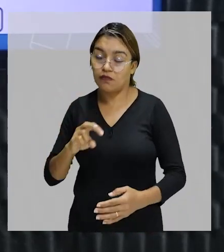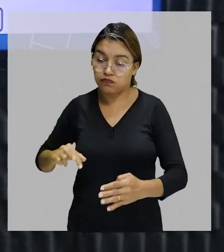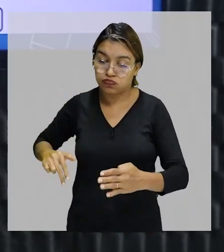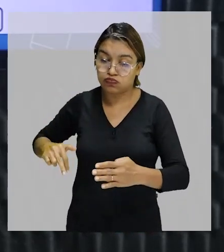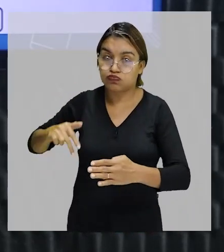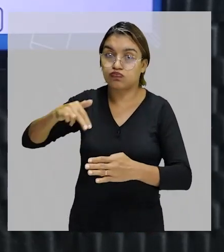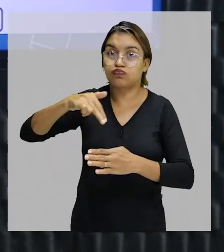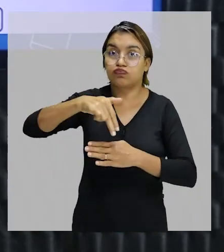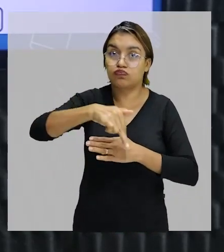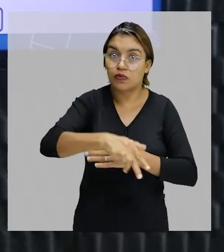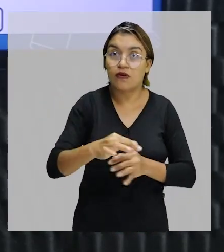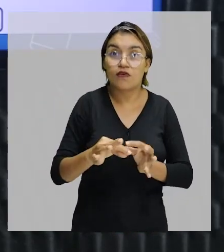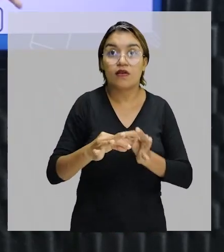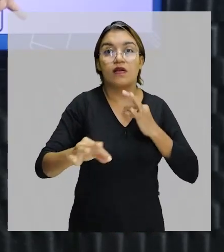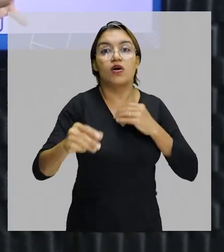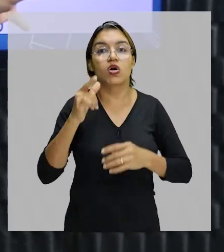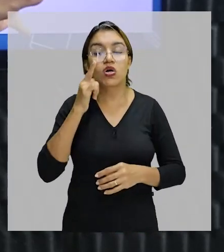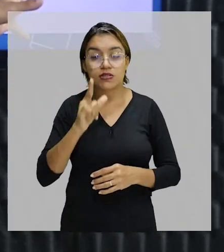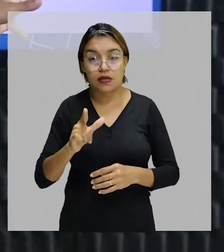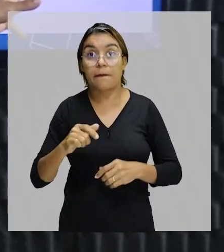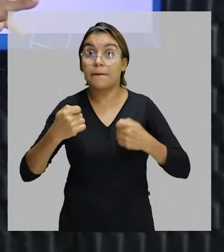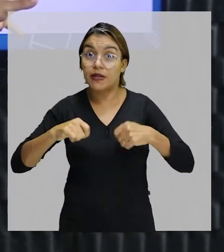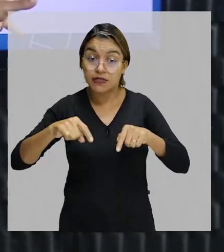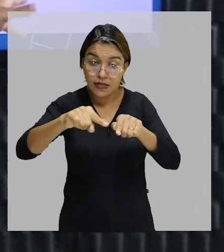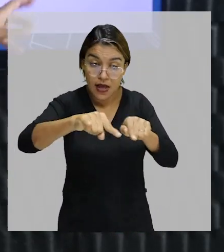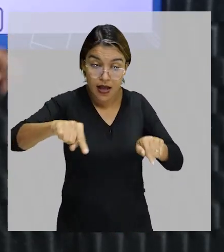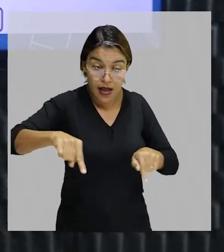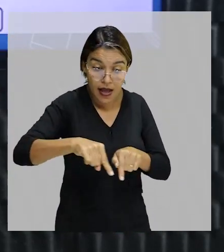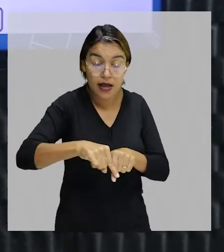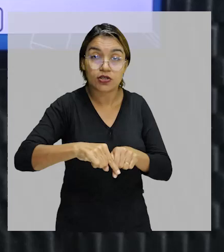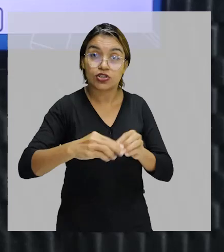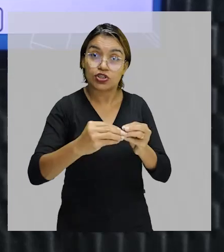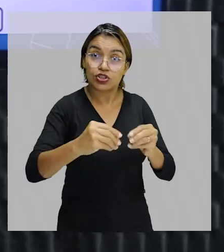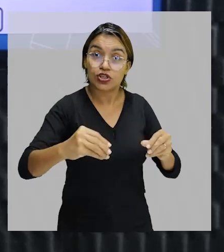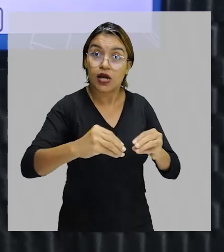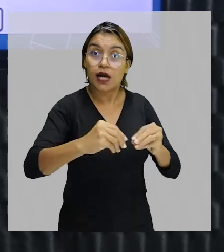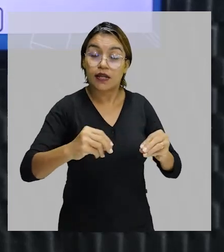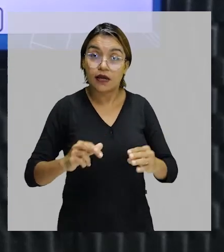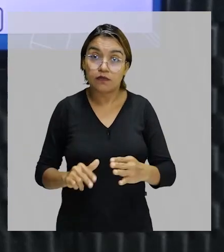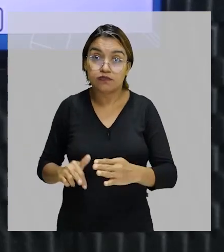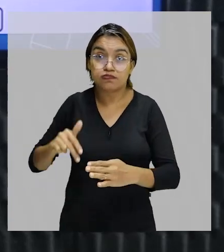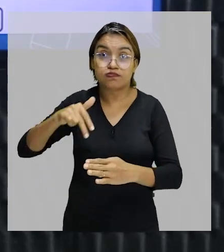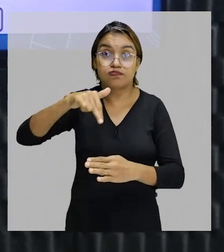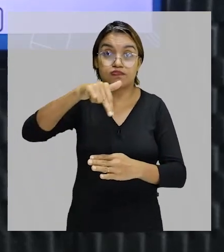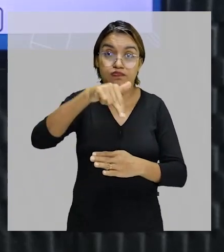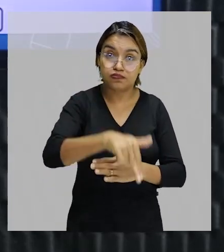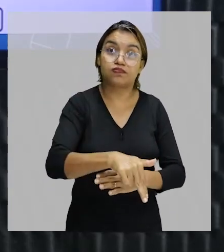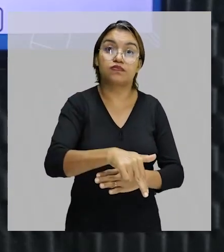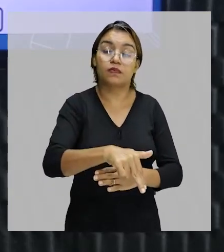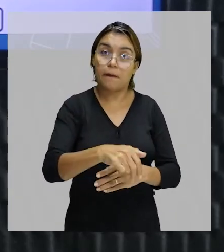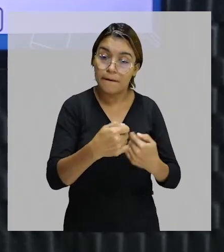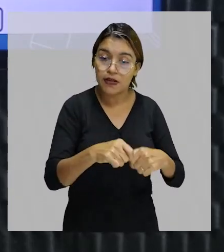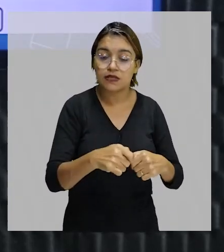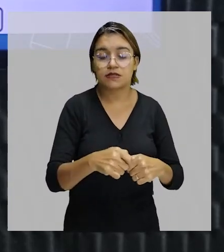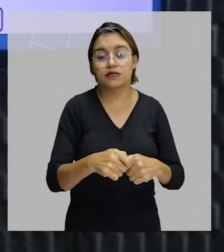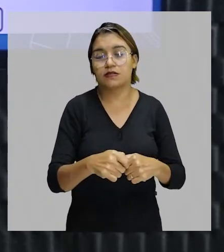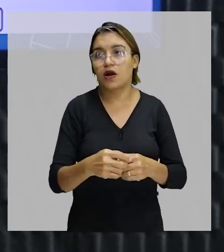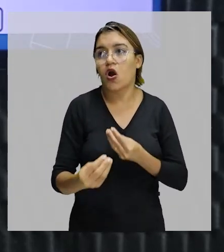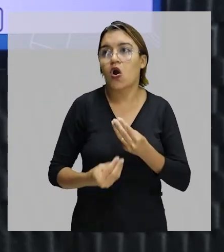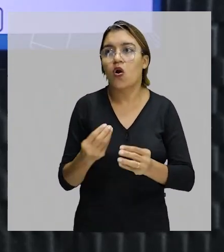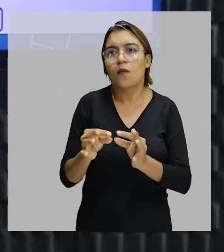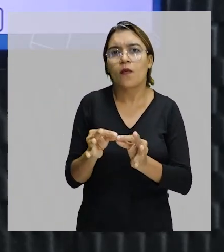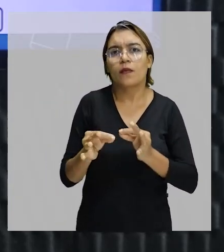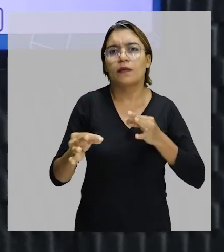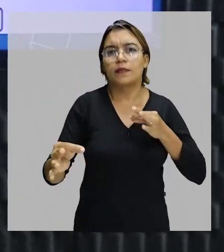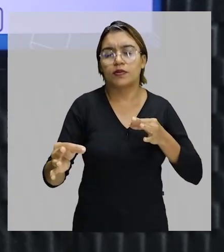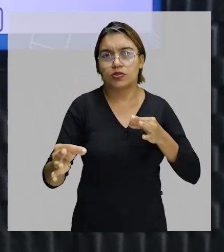tá? E deve saltar sempre na caixa de areia. Professor, de onde é tirada essa medida? Da parte mais interna